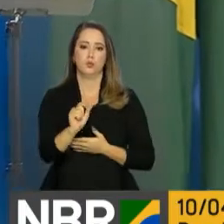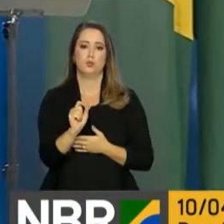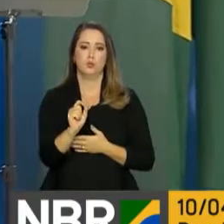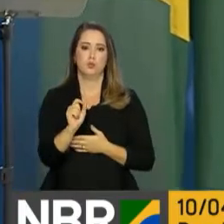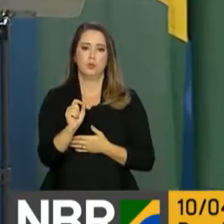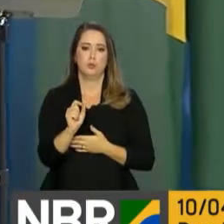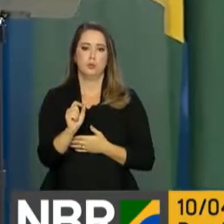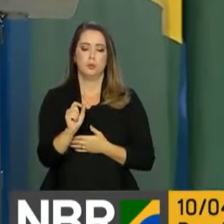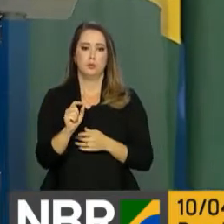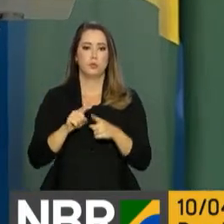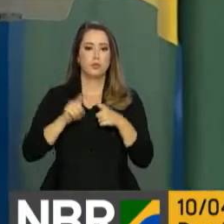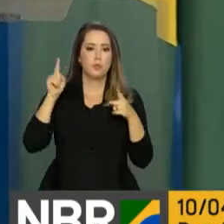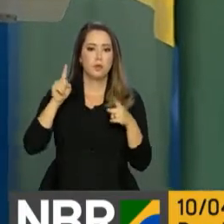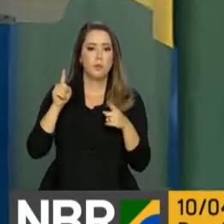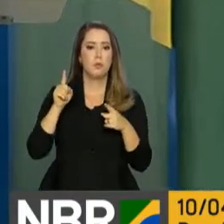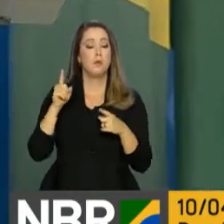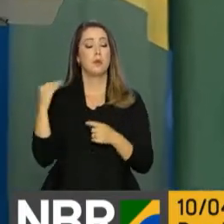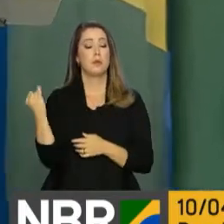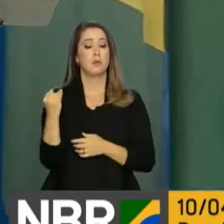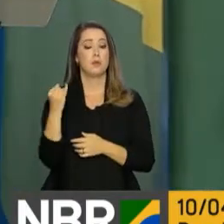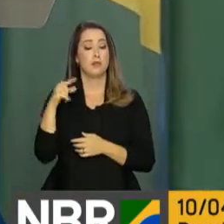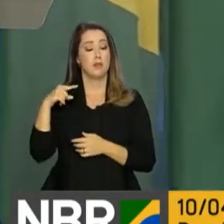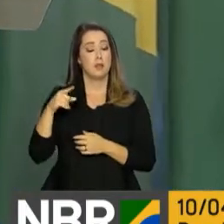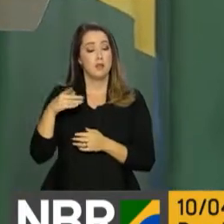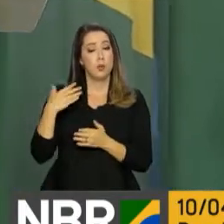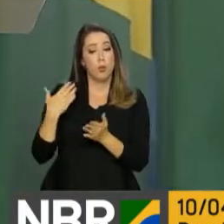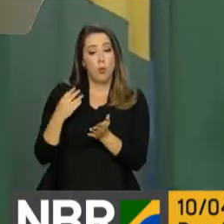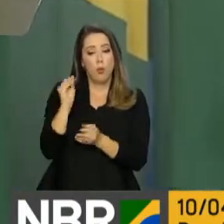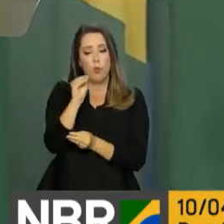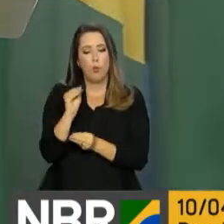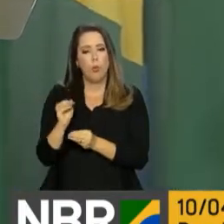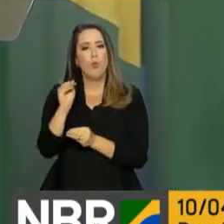mas não a qualidade da nossa equipe.